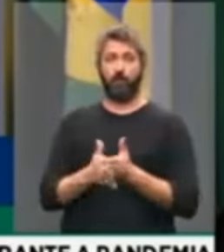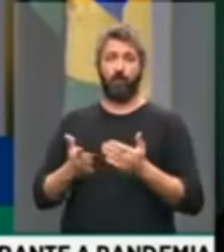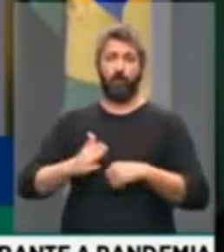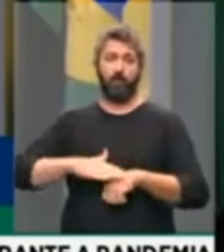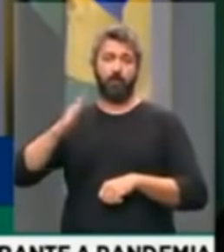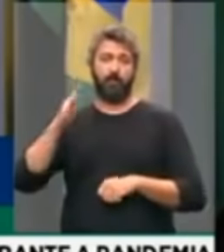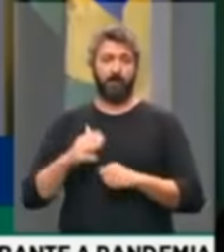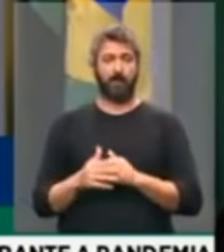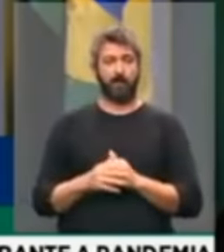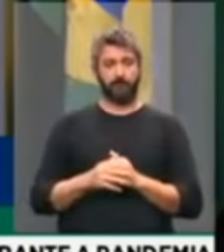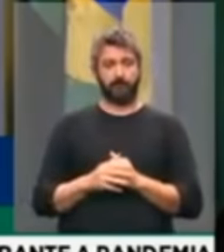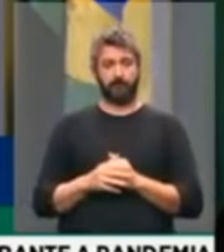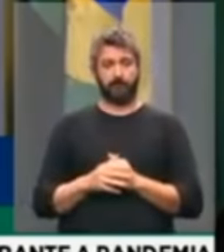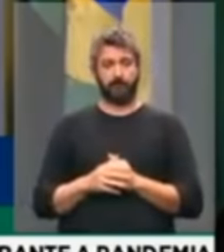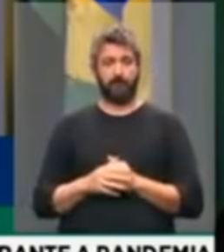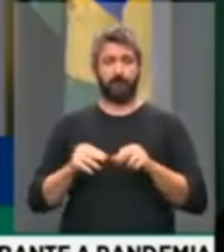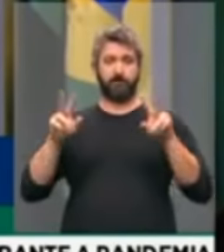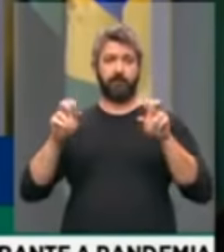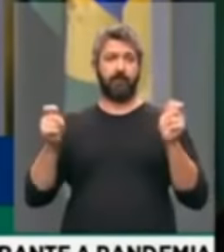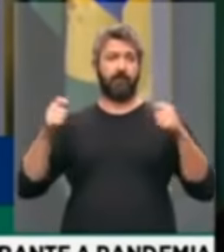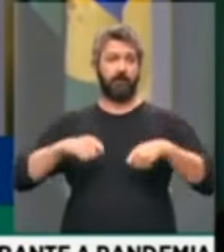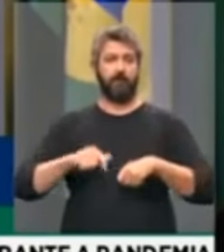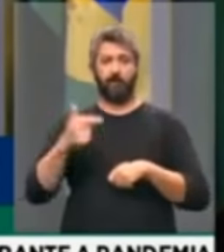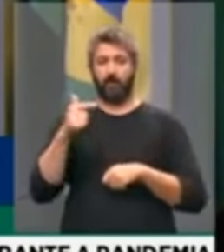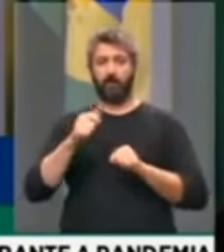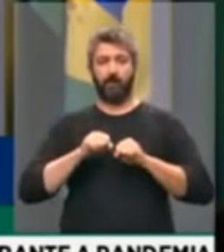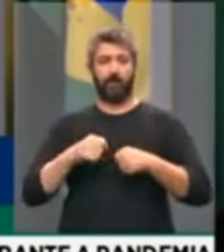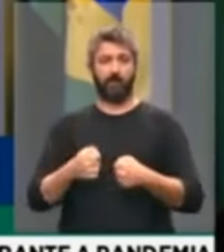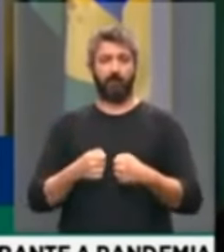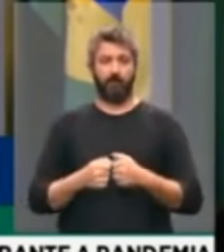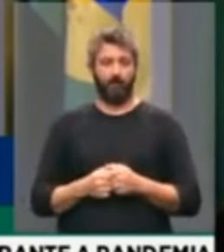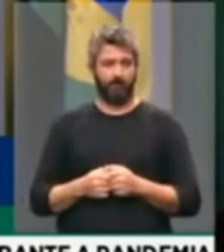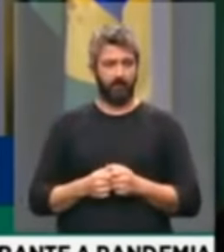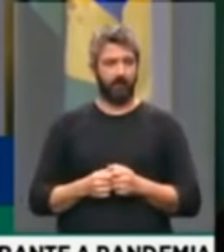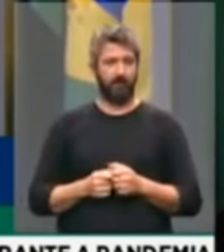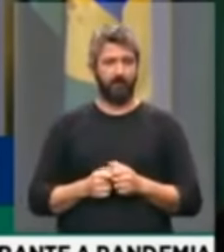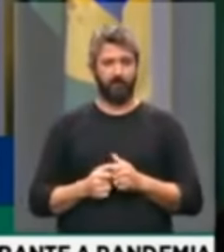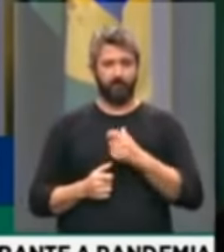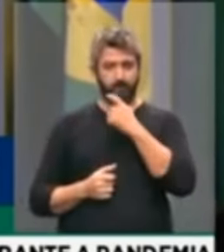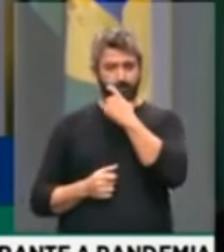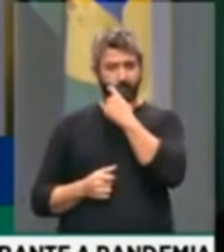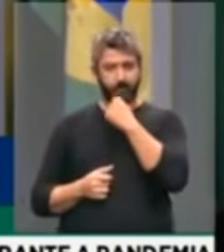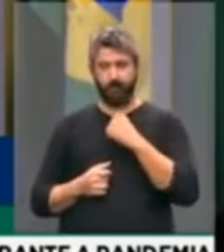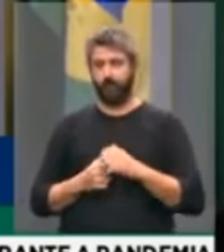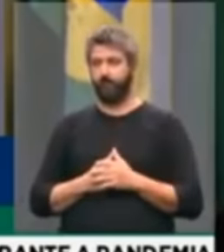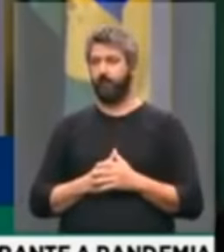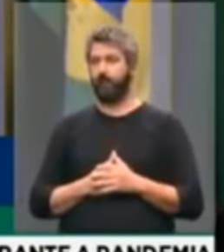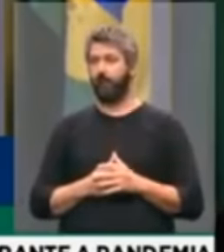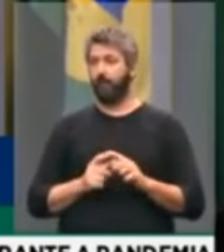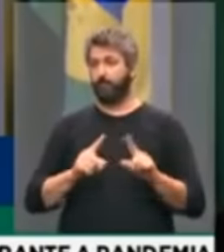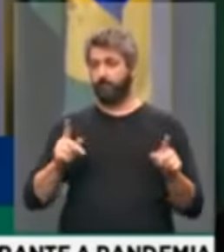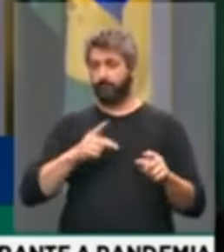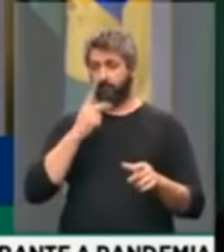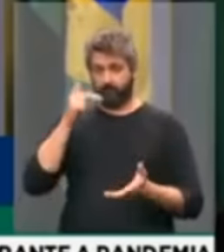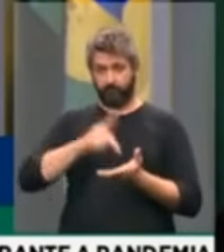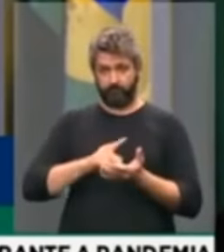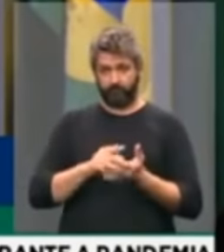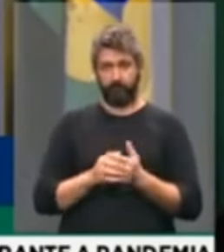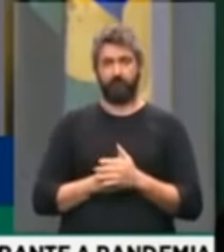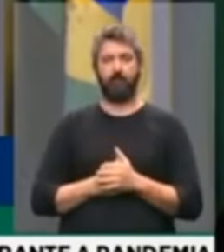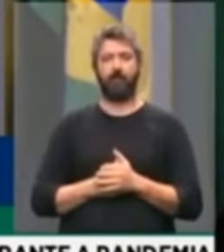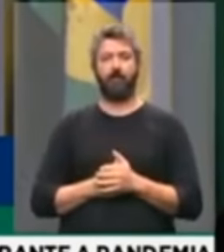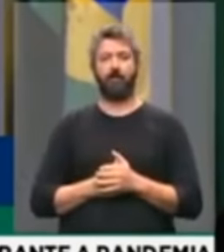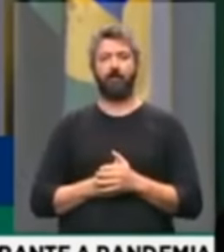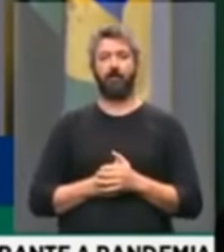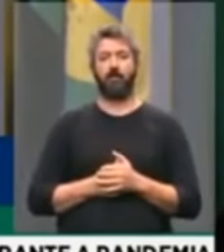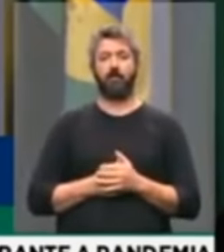pobres do supostamente sem capacidade de se defender é mas o fato é